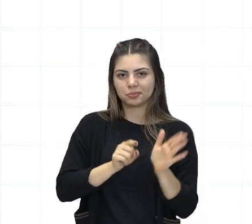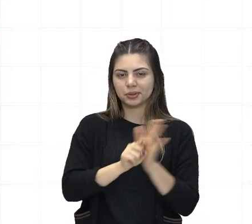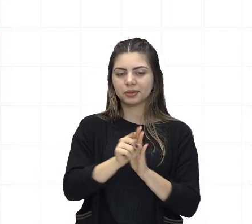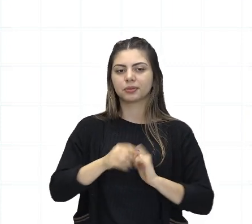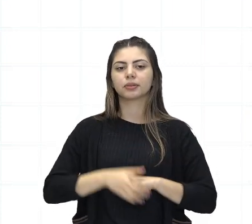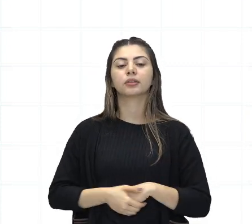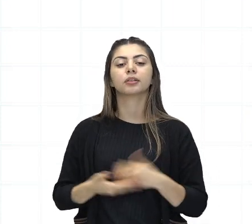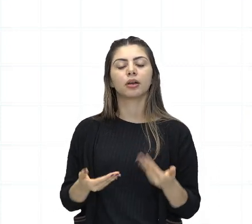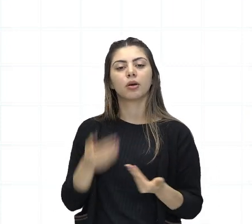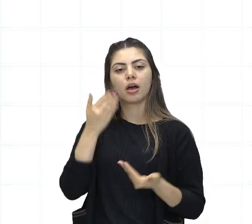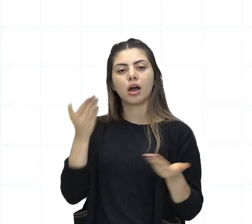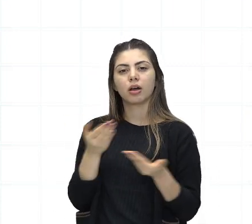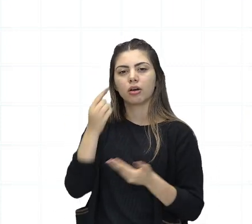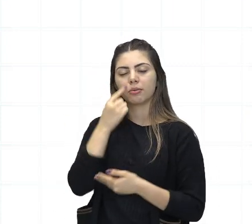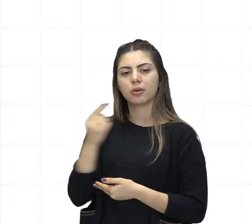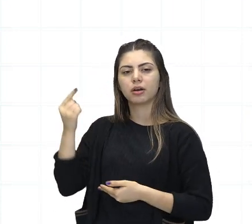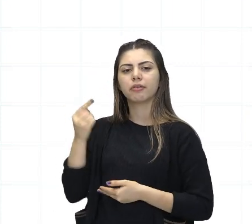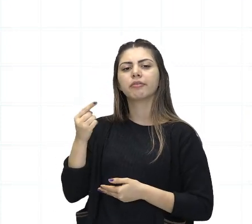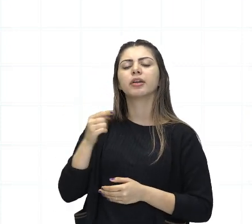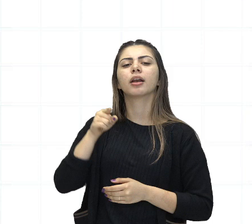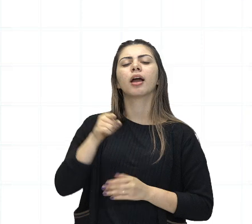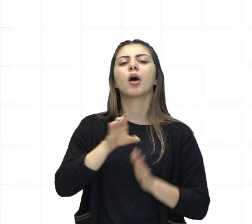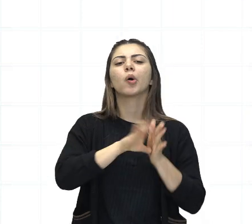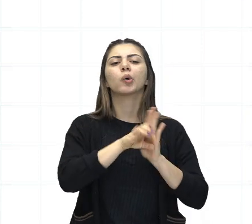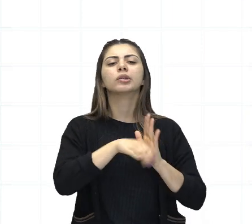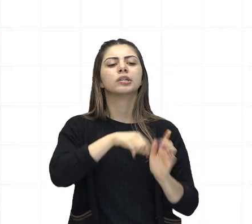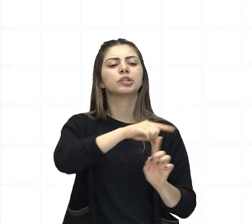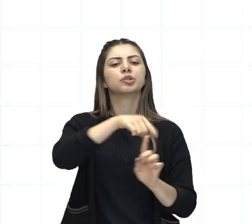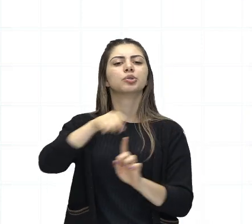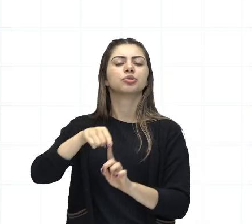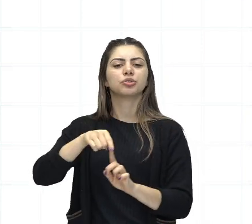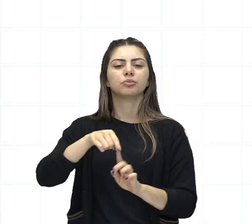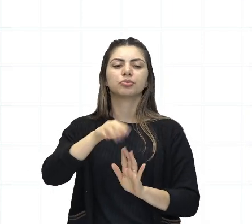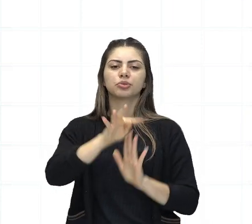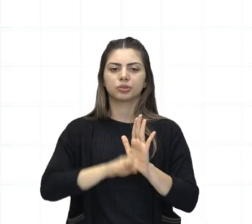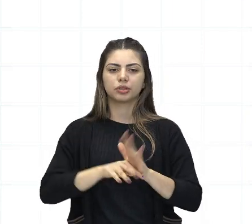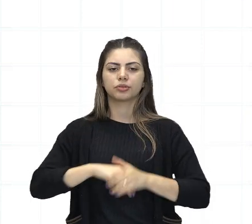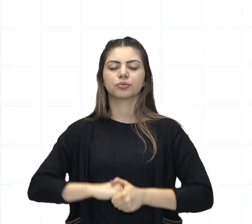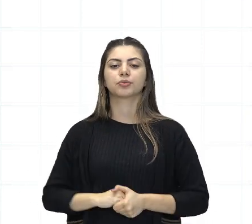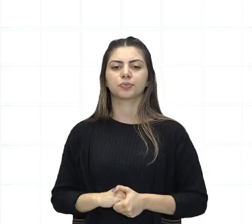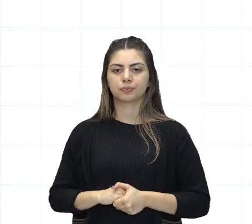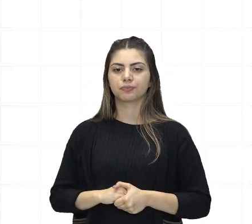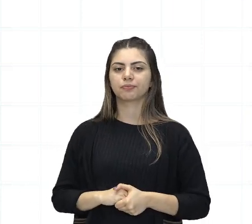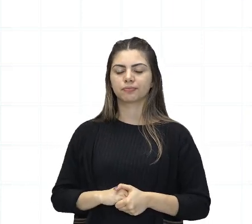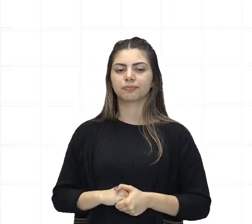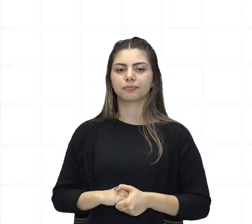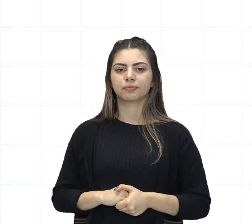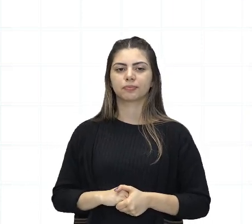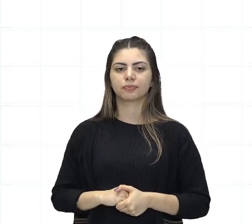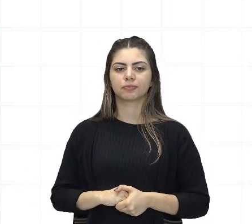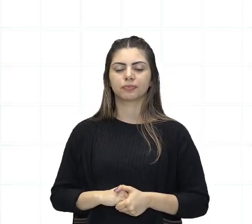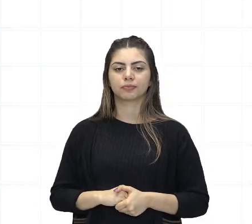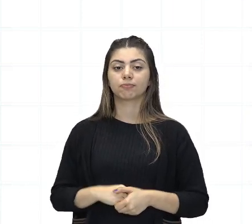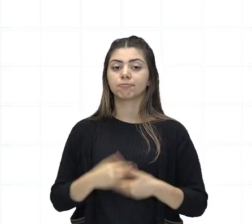ao conceito de tipologia textual. Acompanhe aí, turma. Tipo